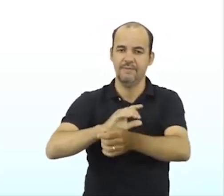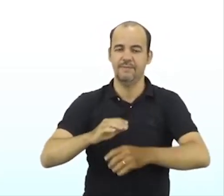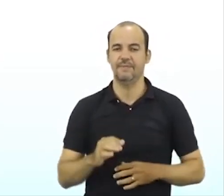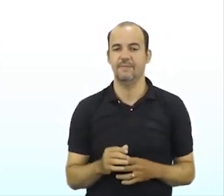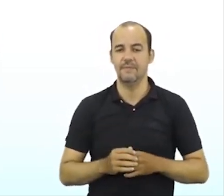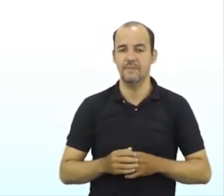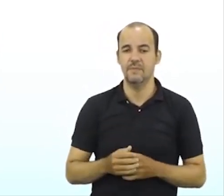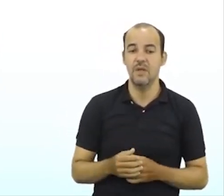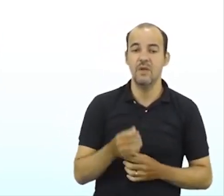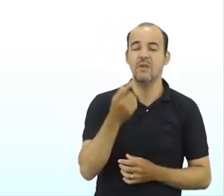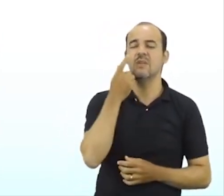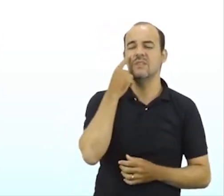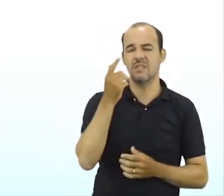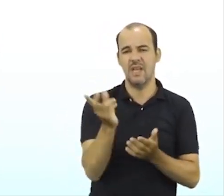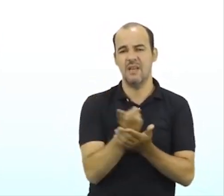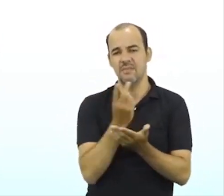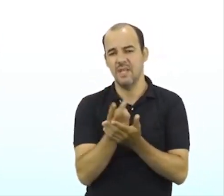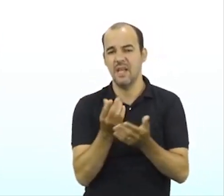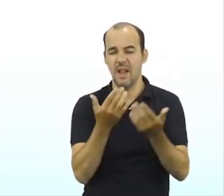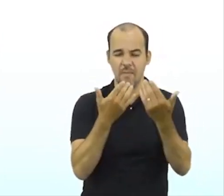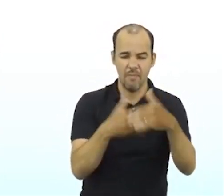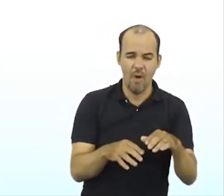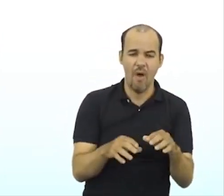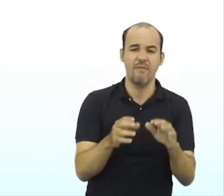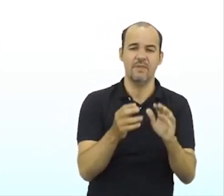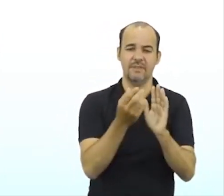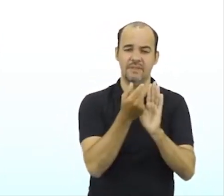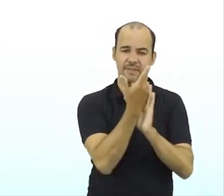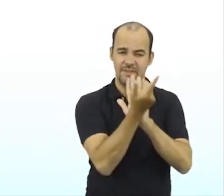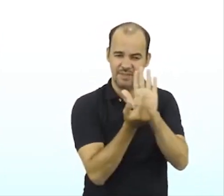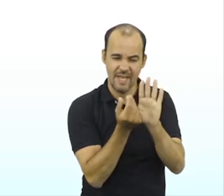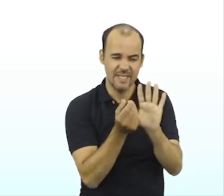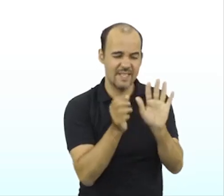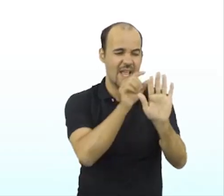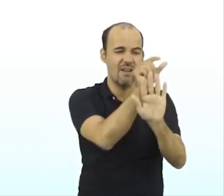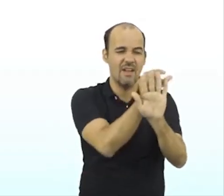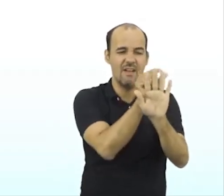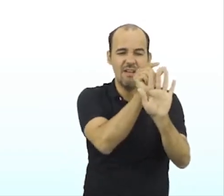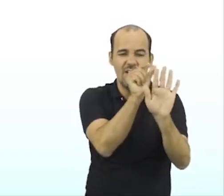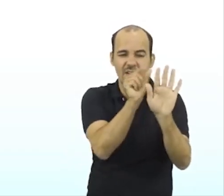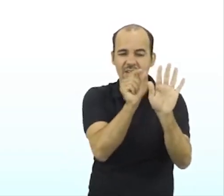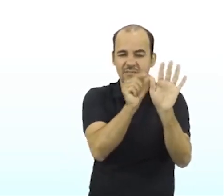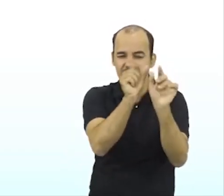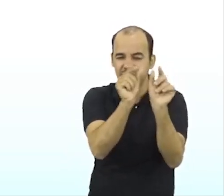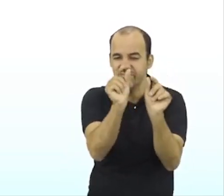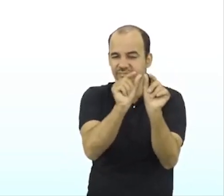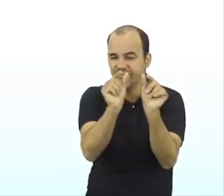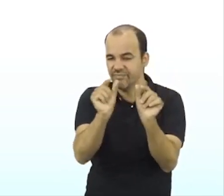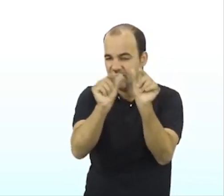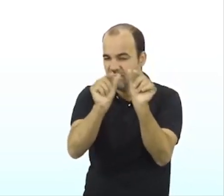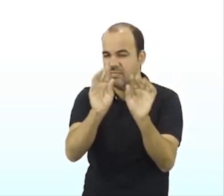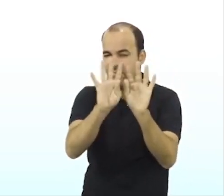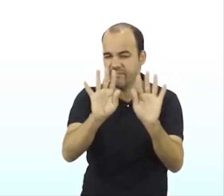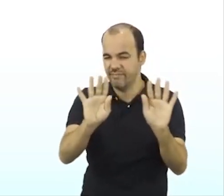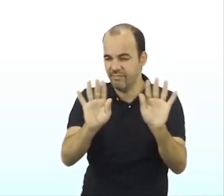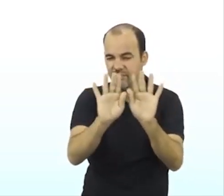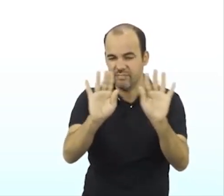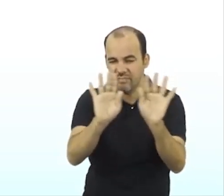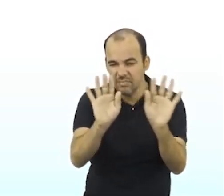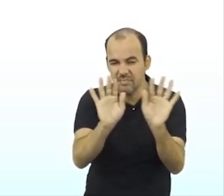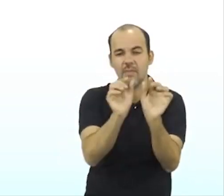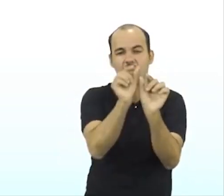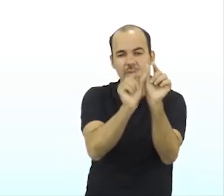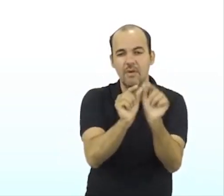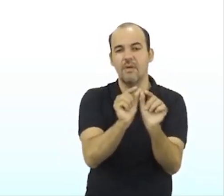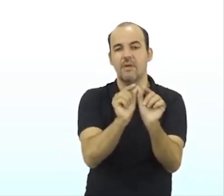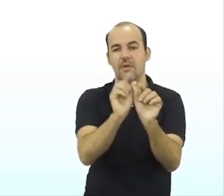quando você pegar esse desenho, eu vou voltar para você tirar print, mas preste atenção. Quando você pegar a composição da membrana, como é